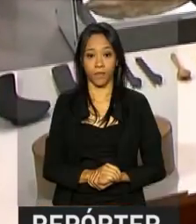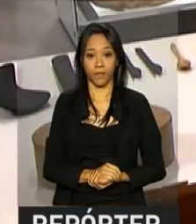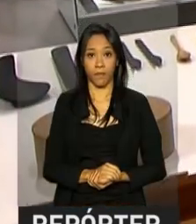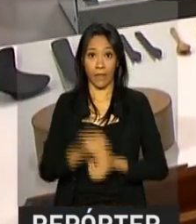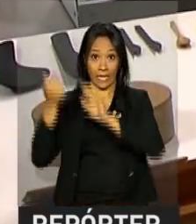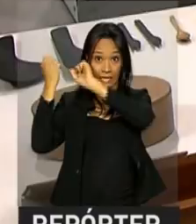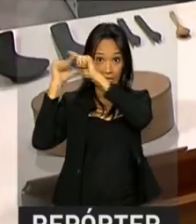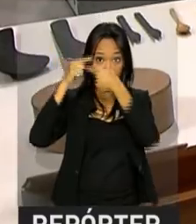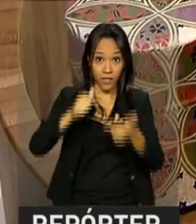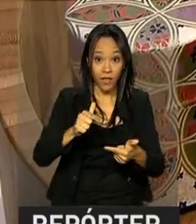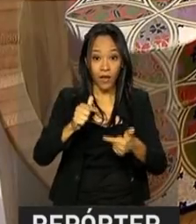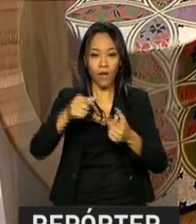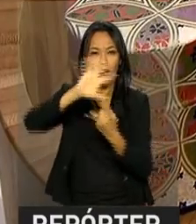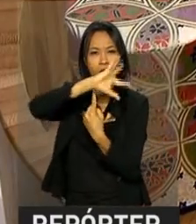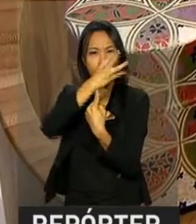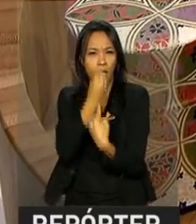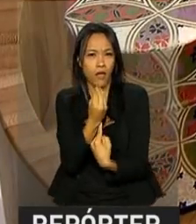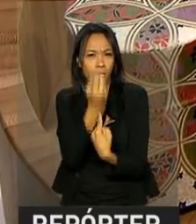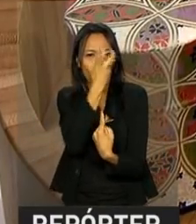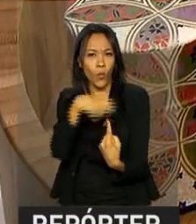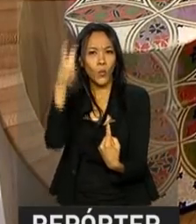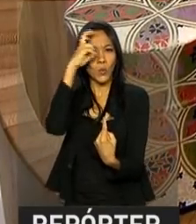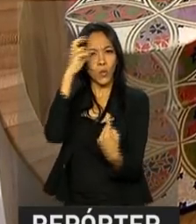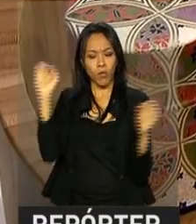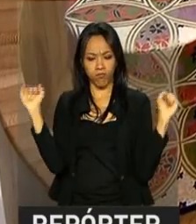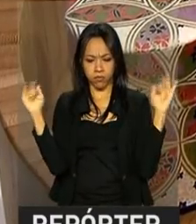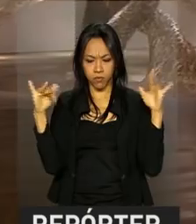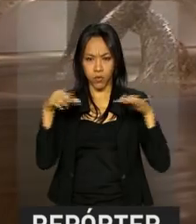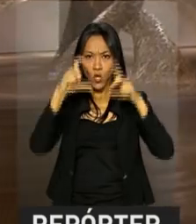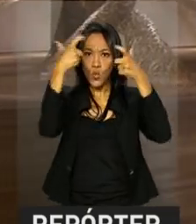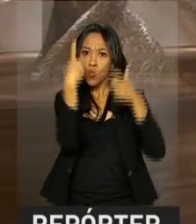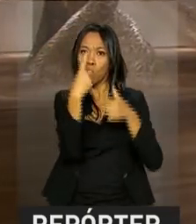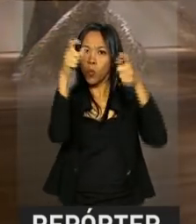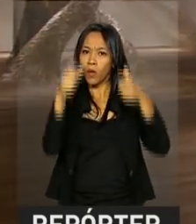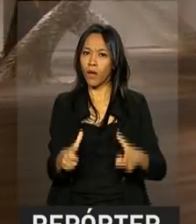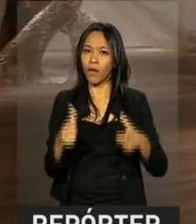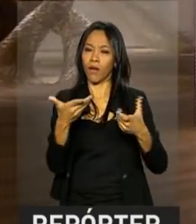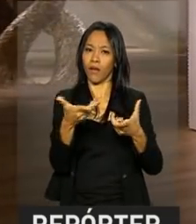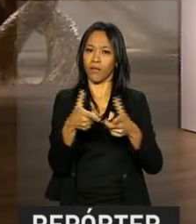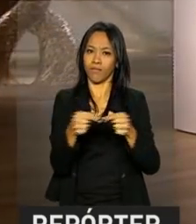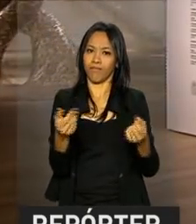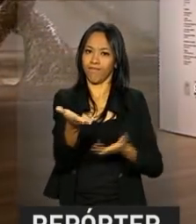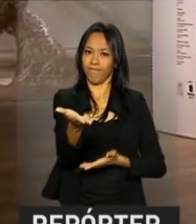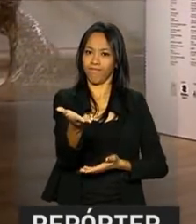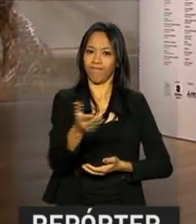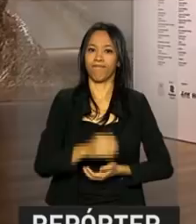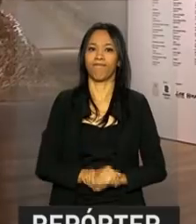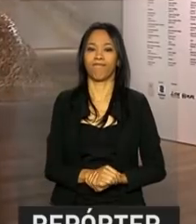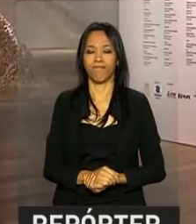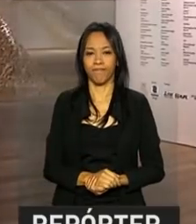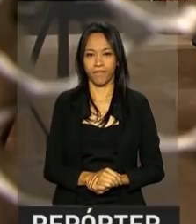Tradição, arte e cultura japonesas reunidas em um só lugar.